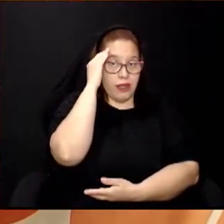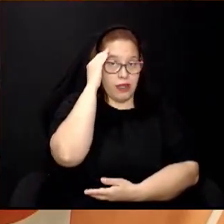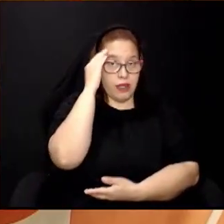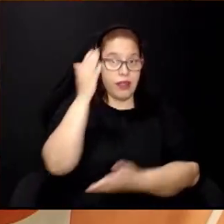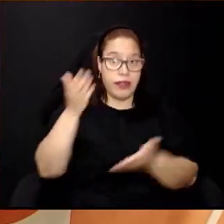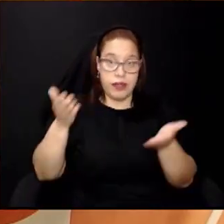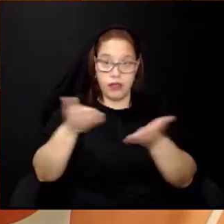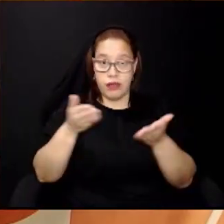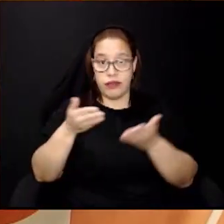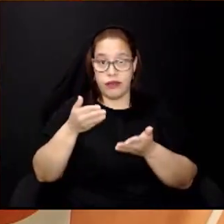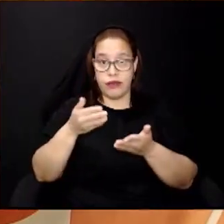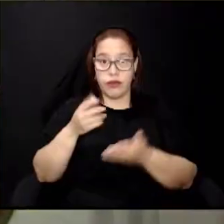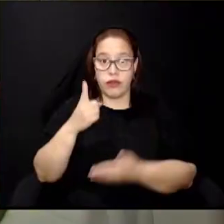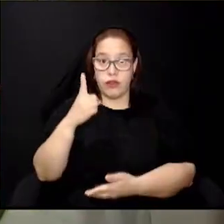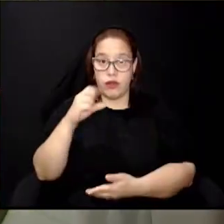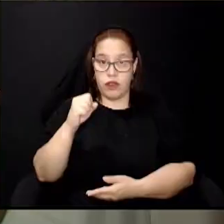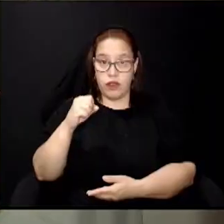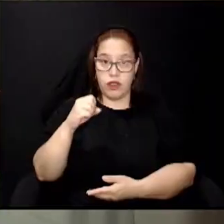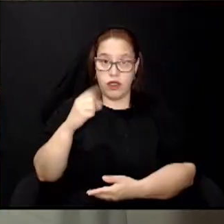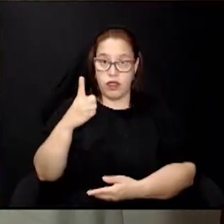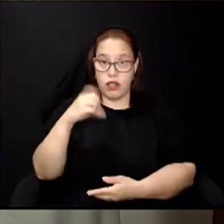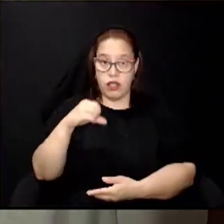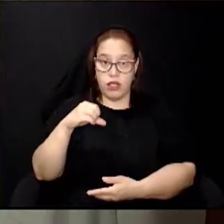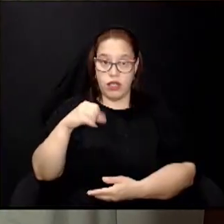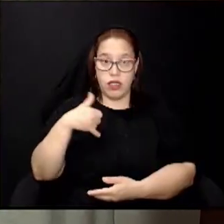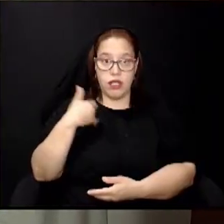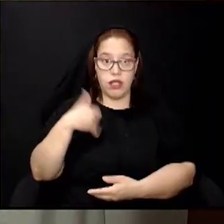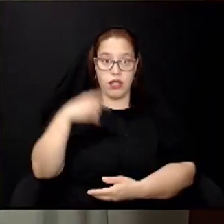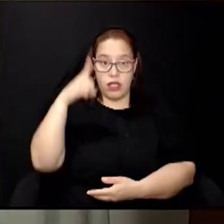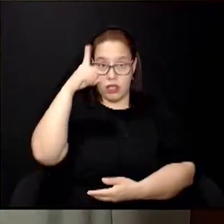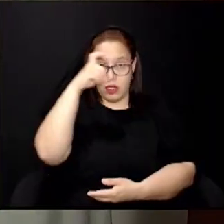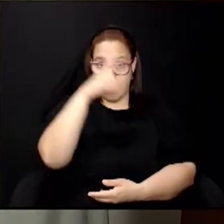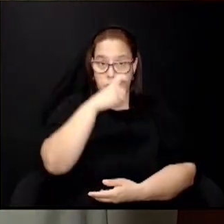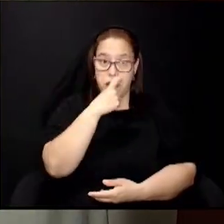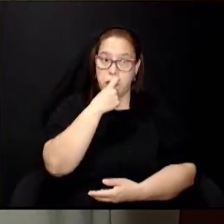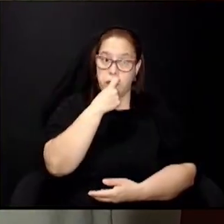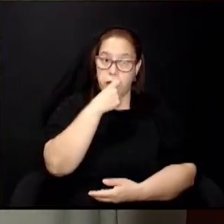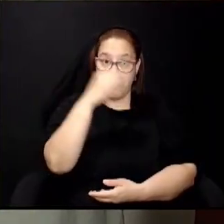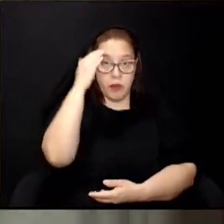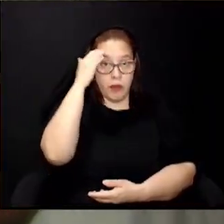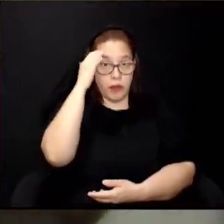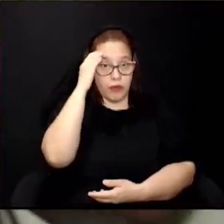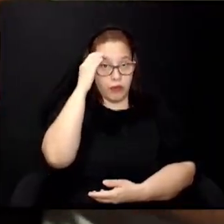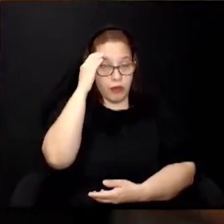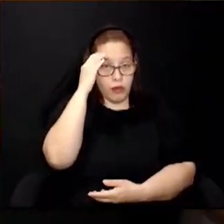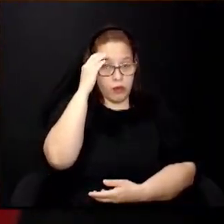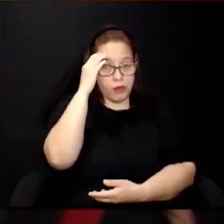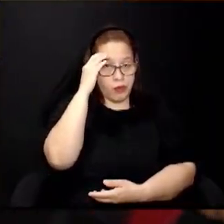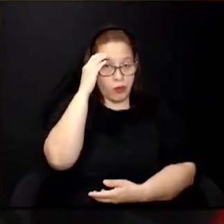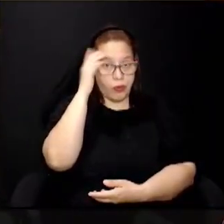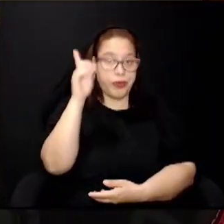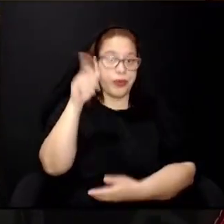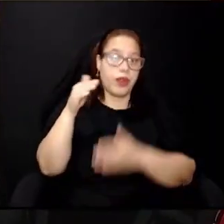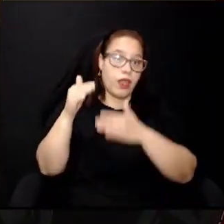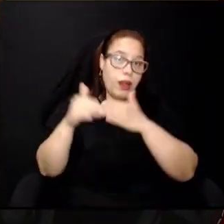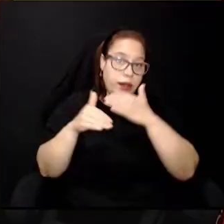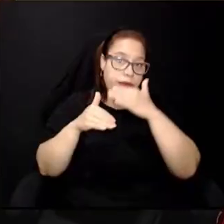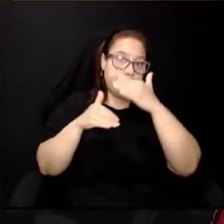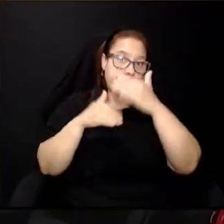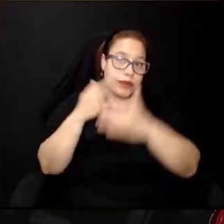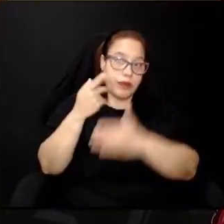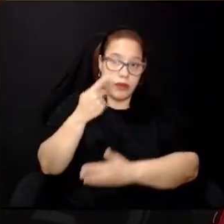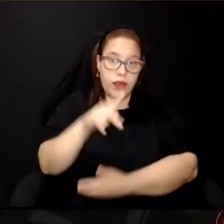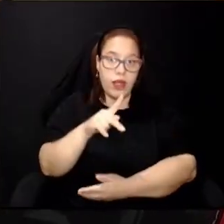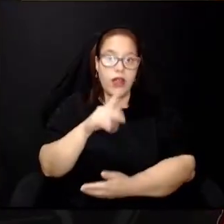com 18, vão fazer 19 anos, eu tenho muita dificuldade às vezes de entender, né? Que é um processo dele, que eu tenho que esperar,